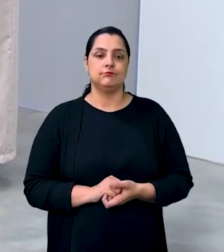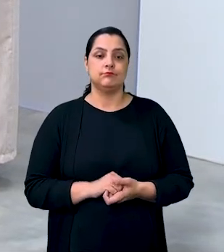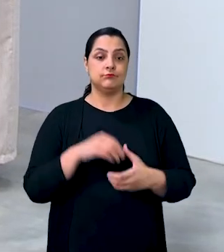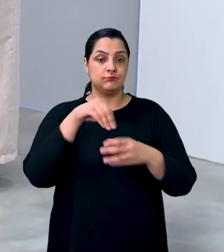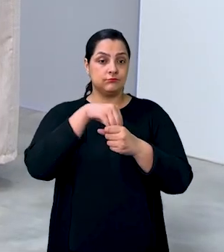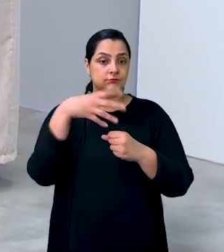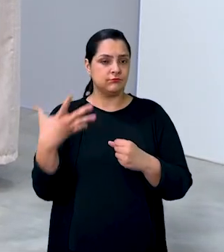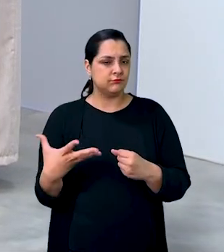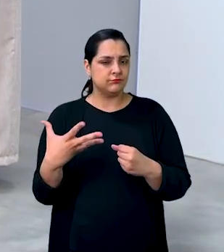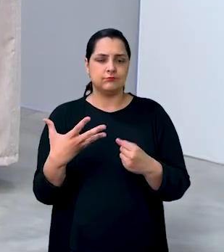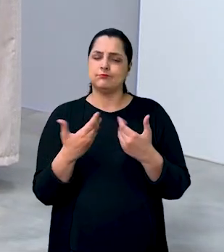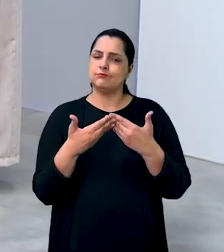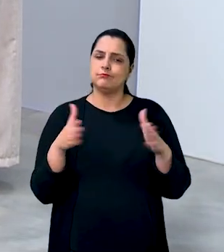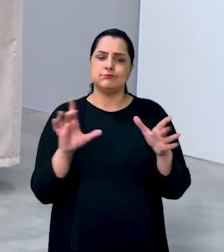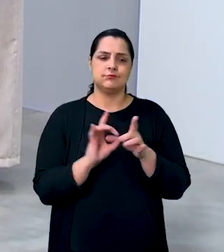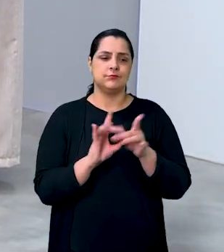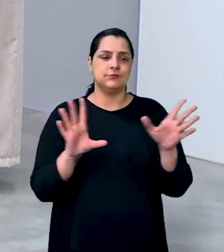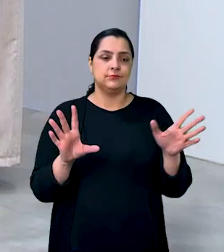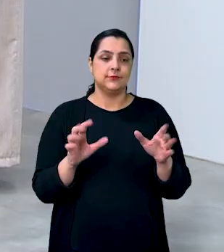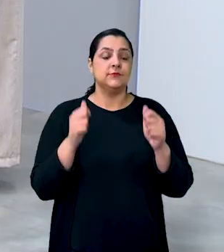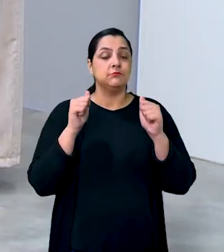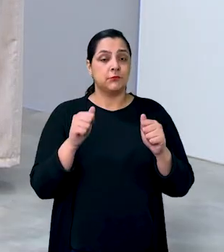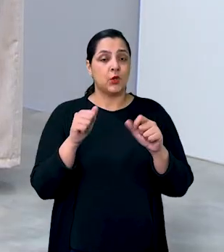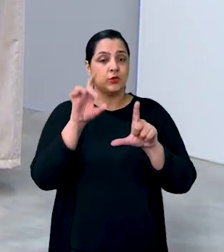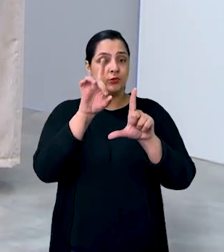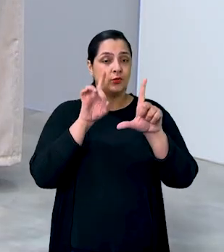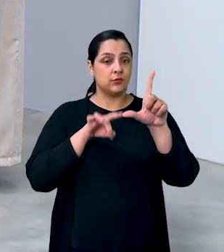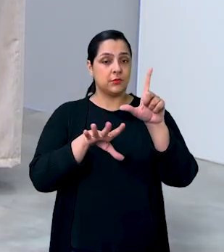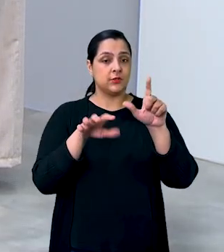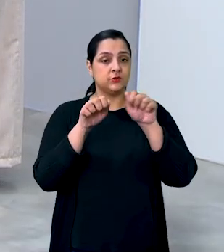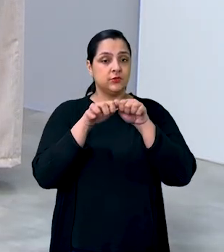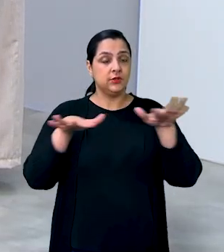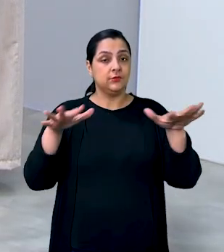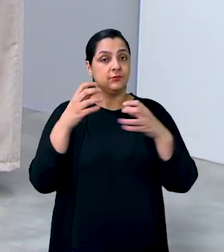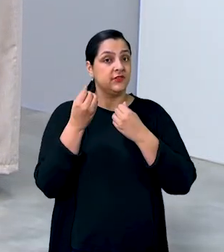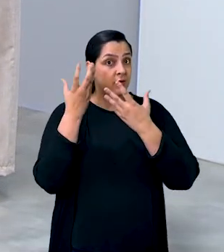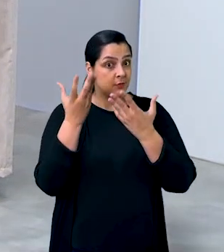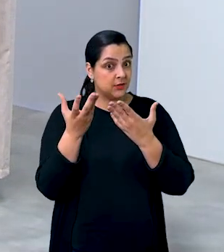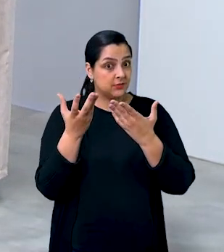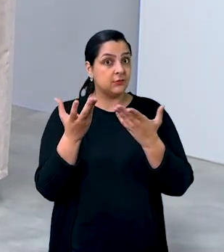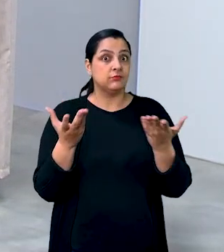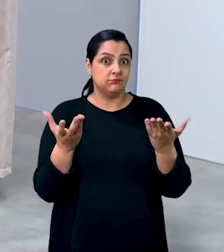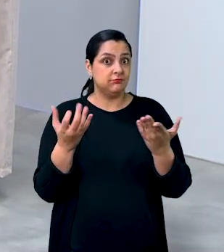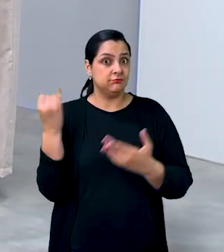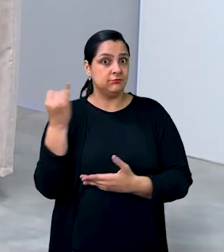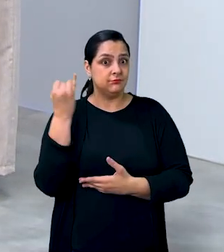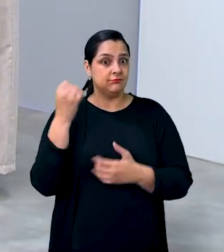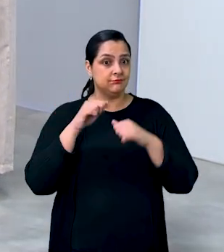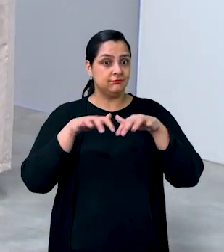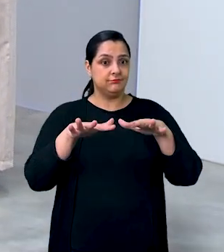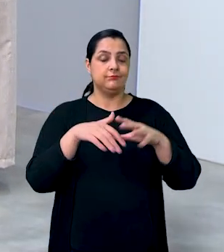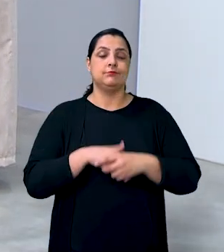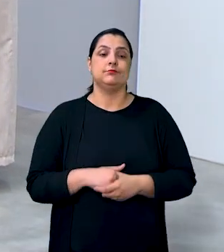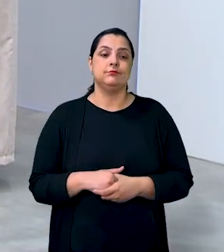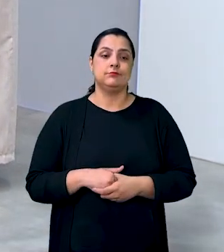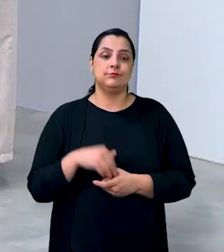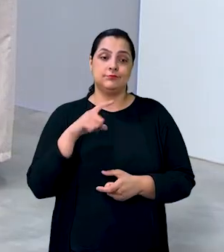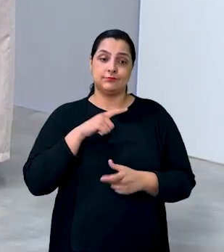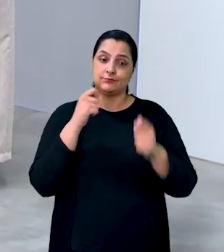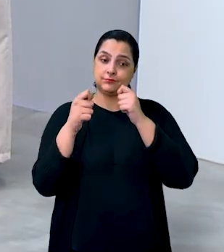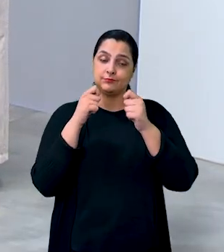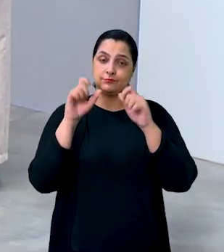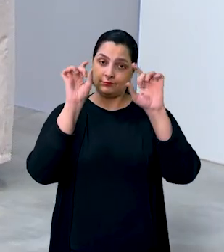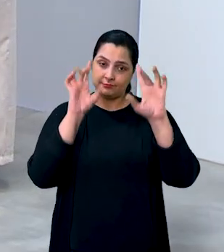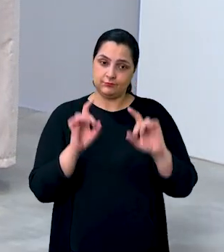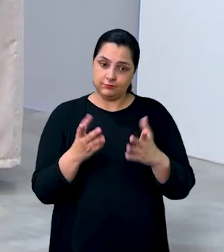tela. O conteúdo é totalmente aberto e pode ser compartilhado. Afinal, informação nunca é demais, né, Anderson? Exatamente, Luana. E temos